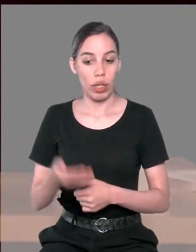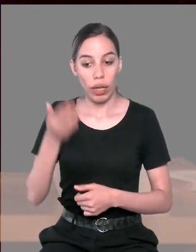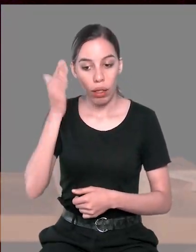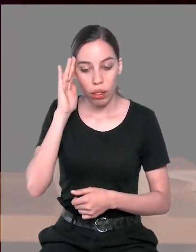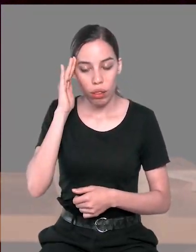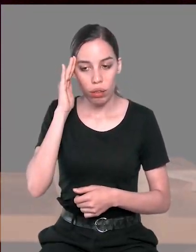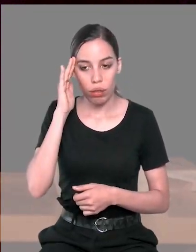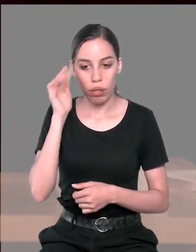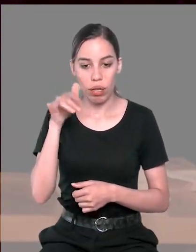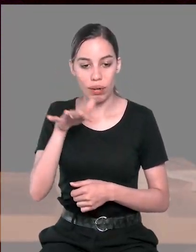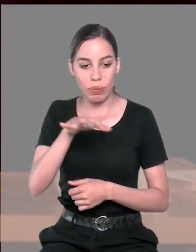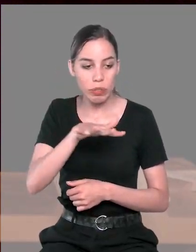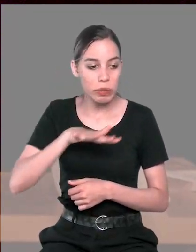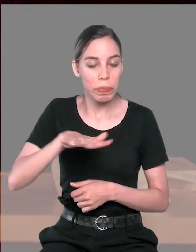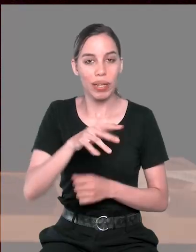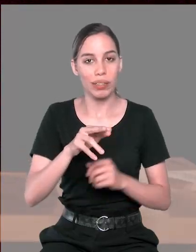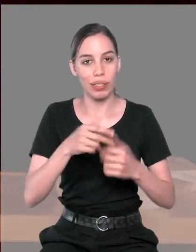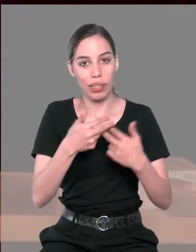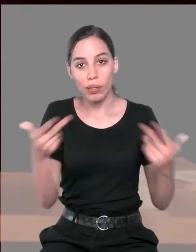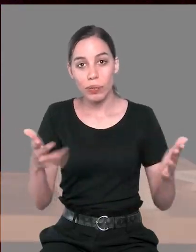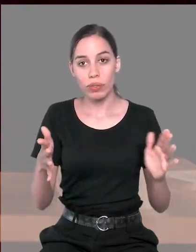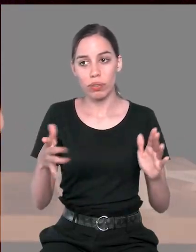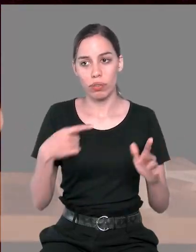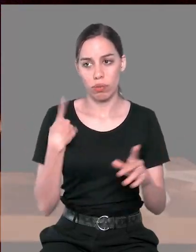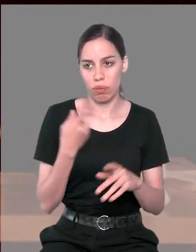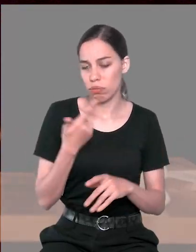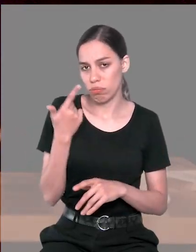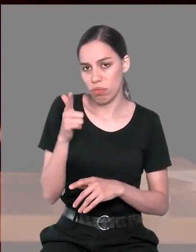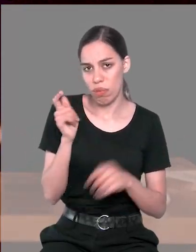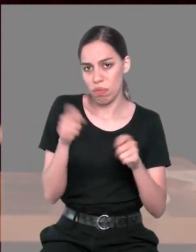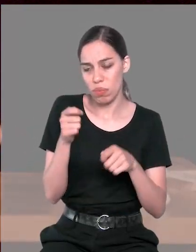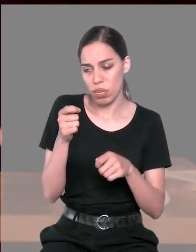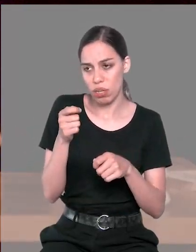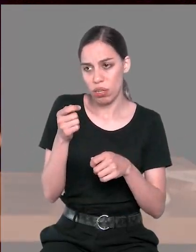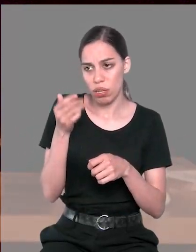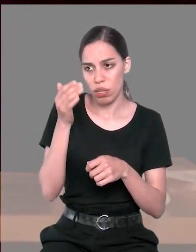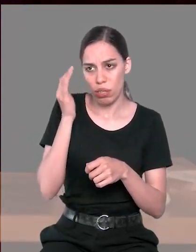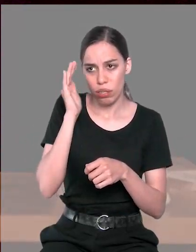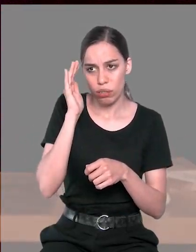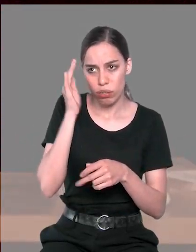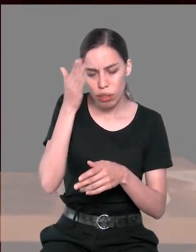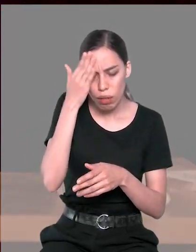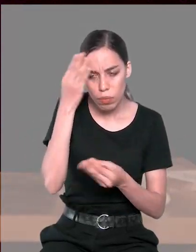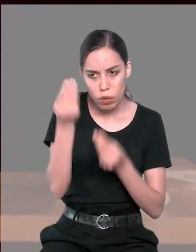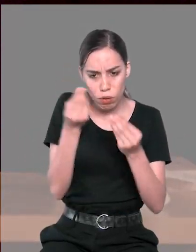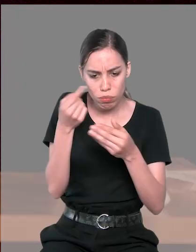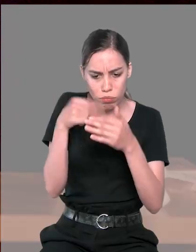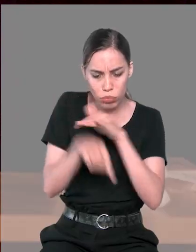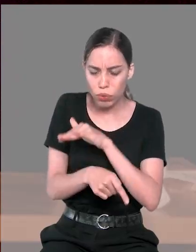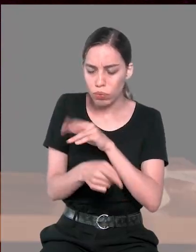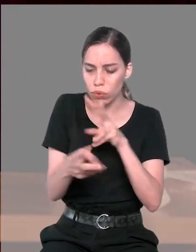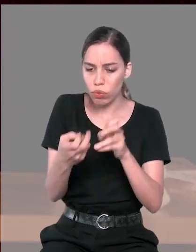coisas. Só que, como a gente não tem acesso à própria transformação, né, o que a gente tem é uma experiência do